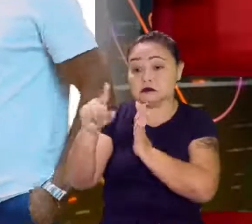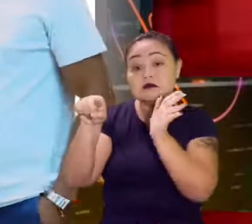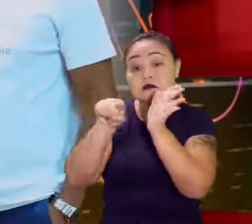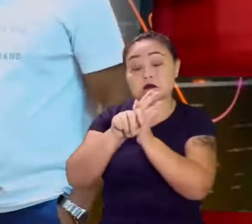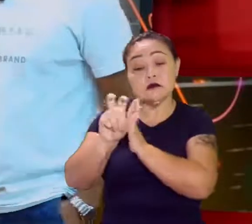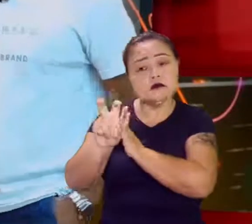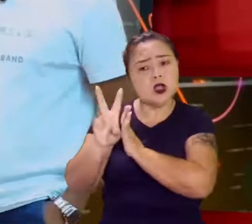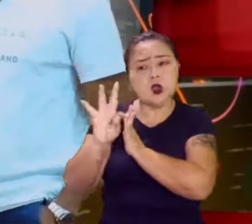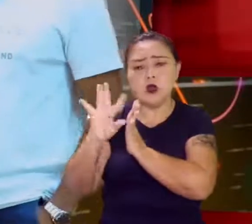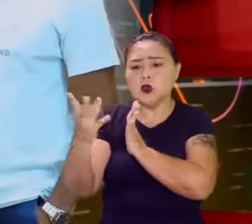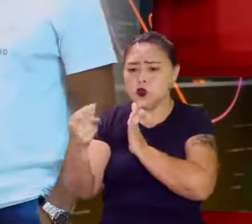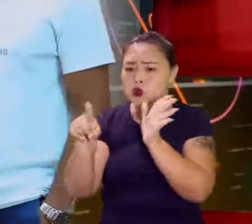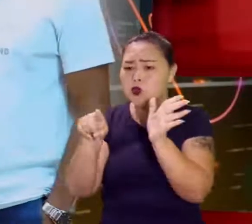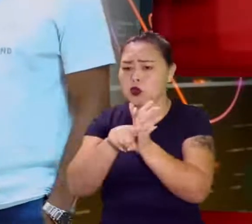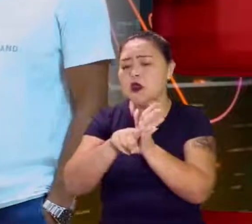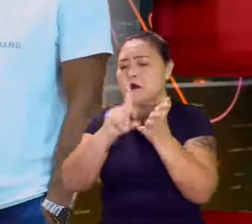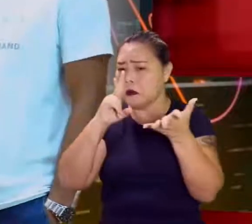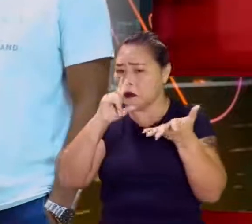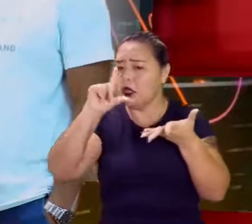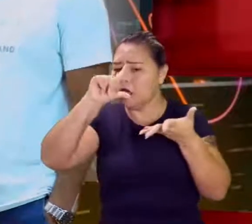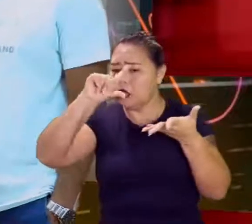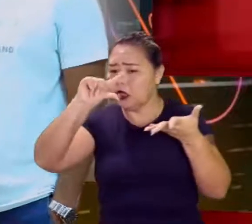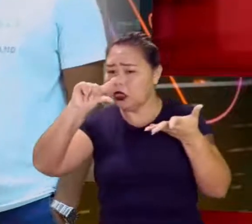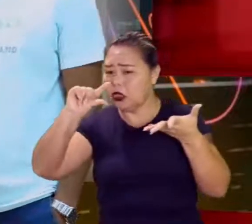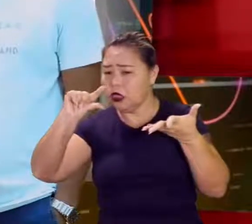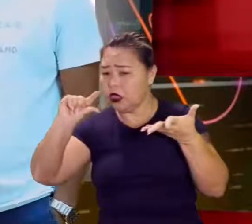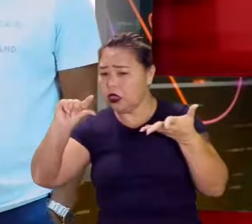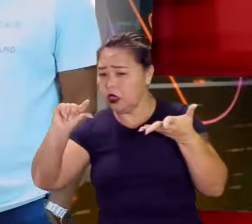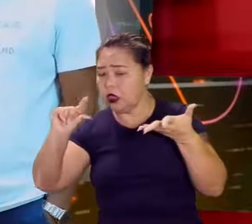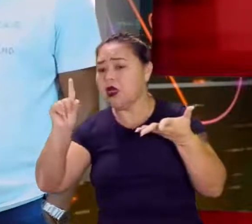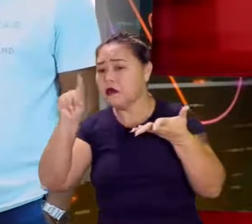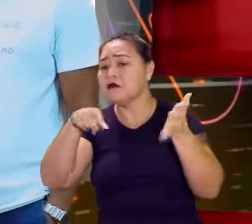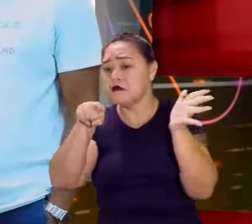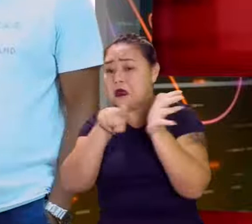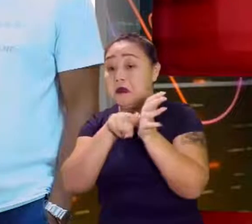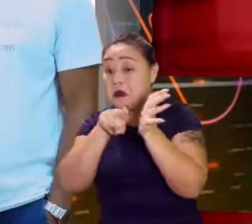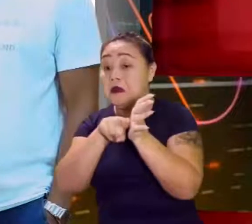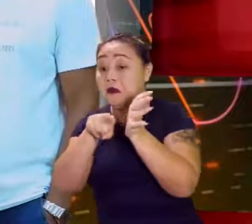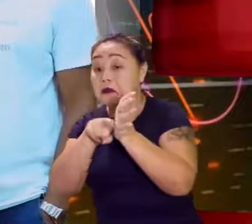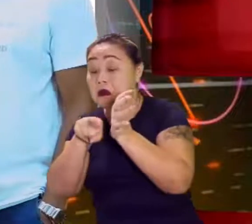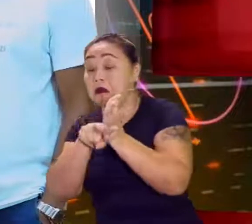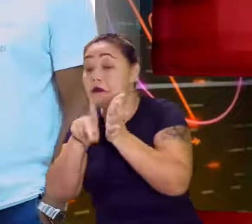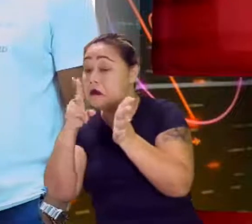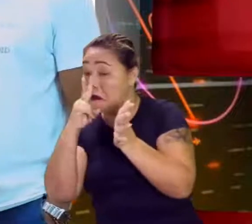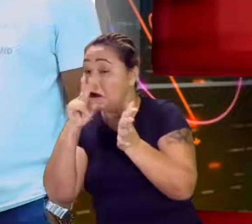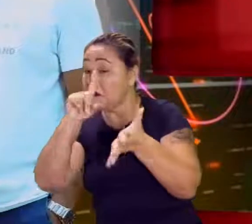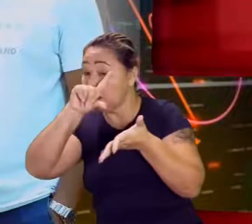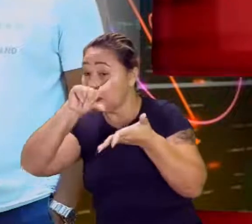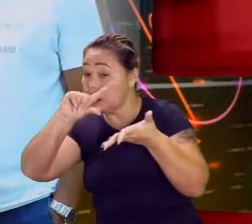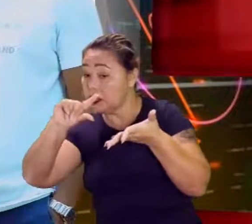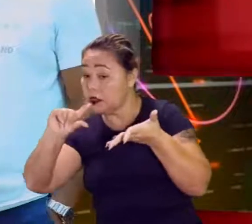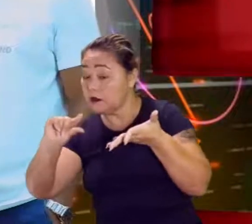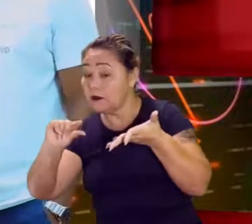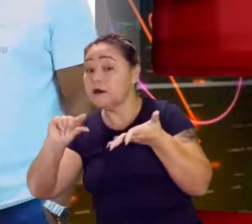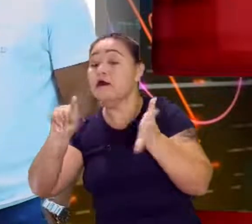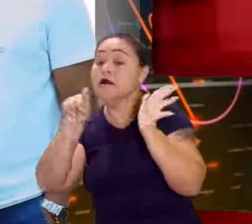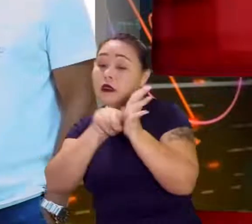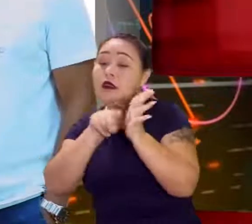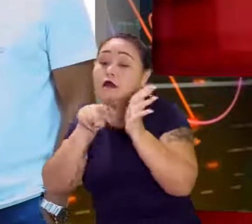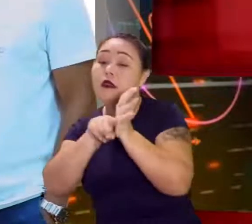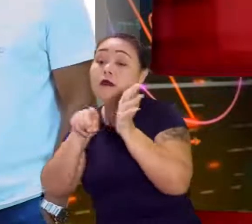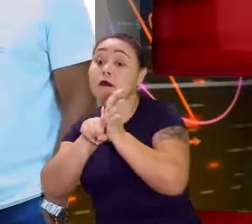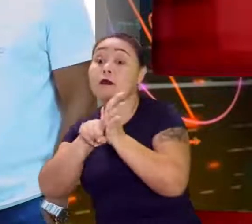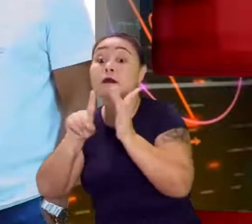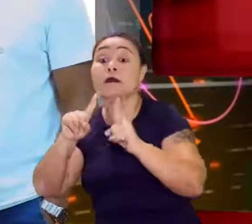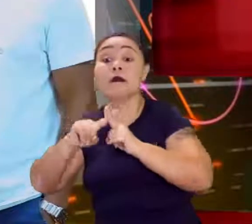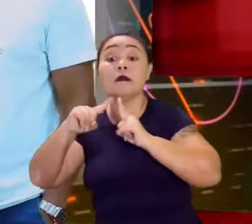eu Tudo... acho que ela é decrescente, tudo né? negativo, É verdade. menos. Será? Só que tem um detalhe, né? Menos,